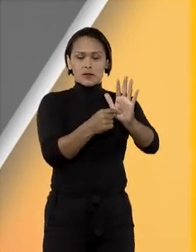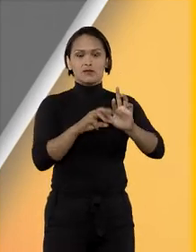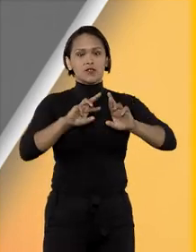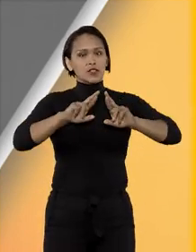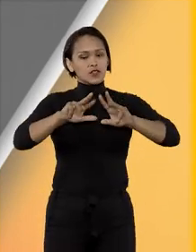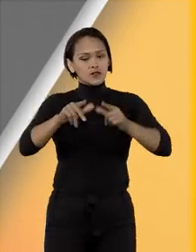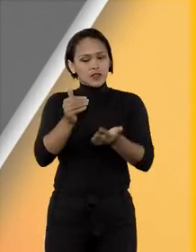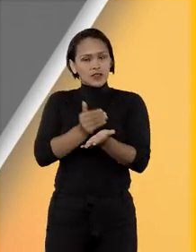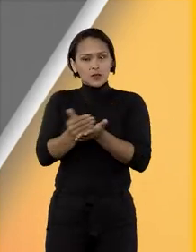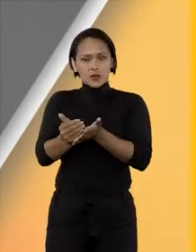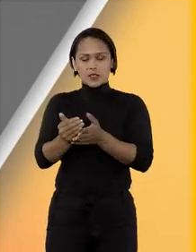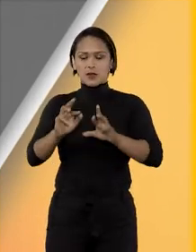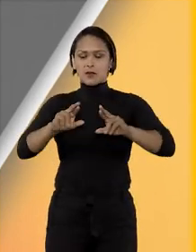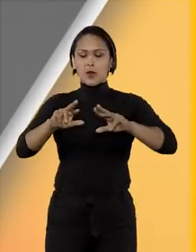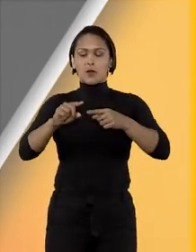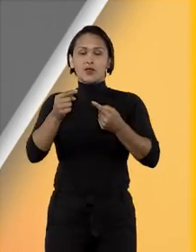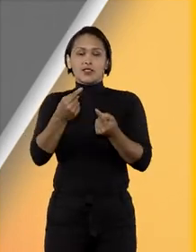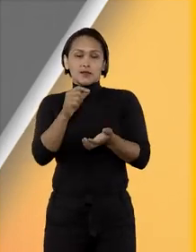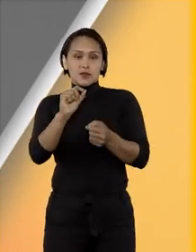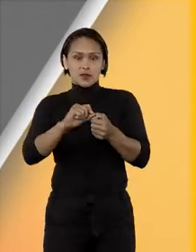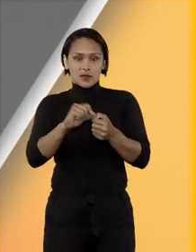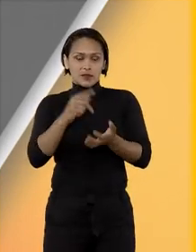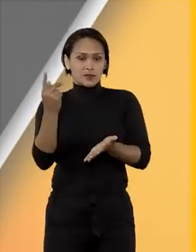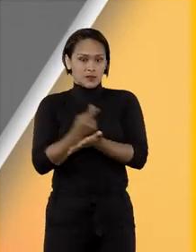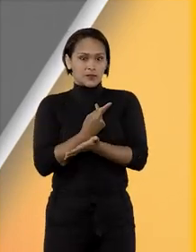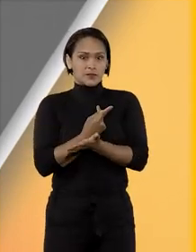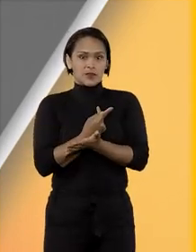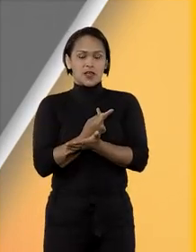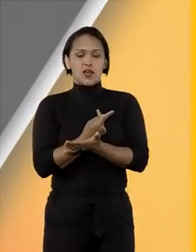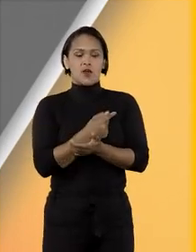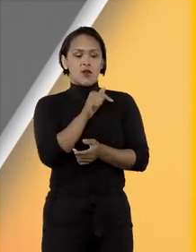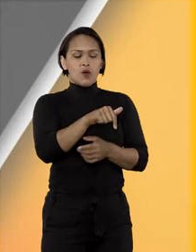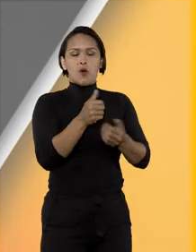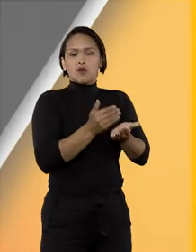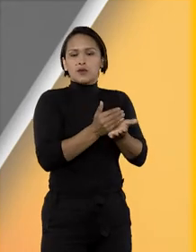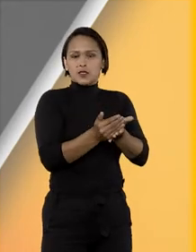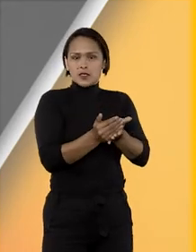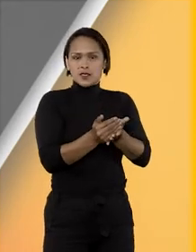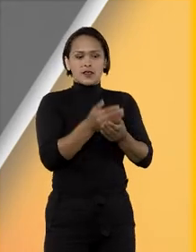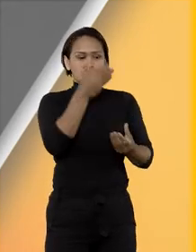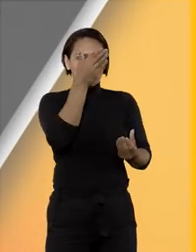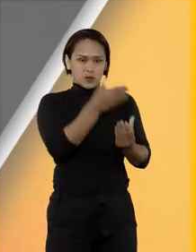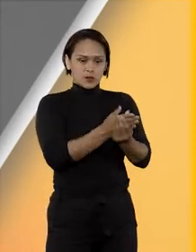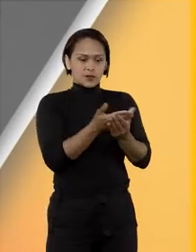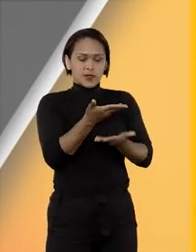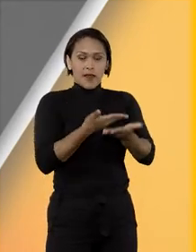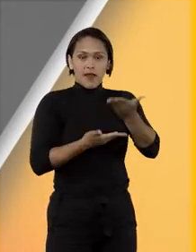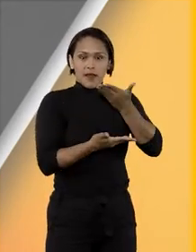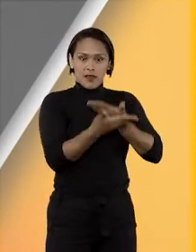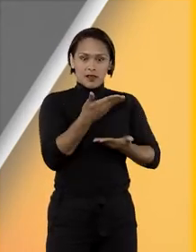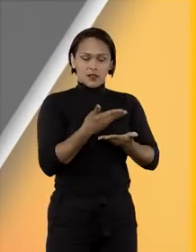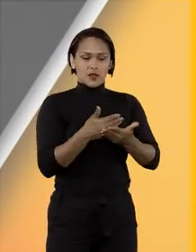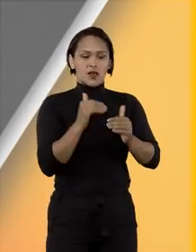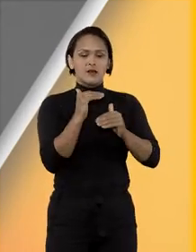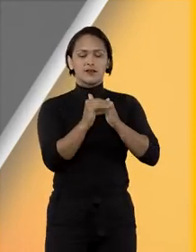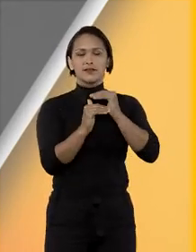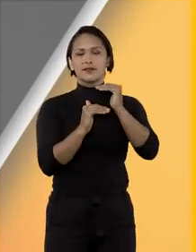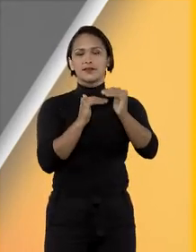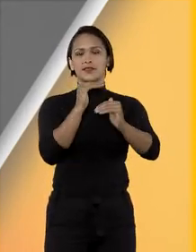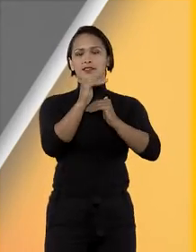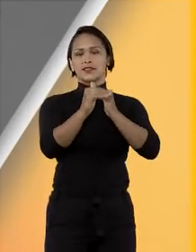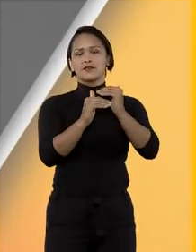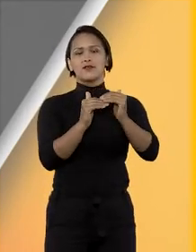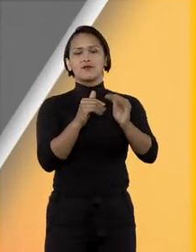entre o princípio dispositivo e o princípio da inércia, deixando claro que o princípio dispositivo ele relaciona-se ao desenvolvimento